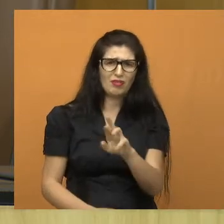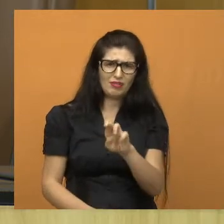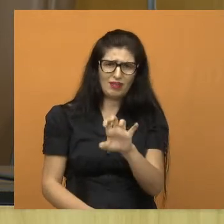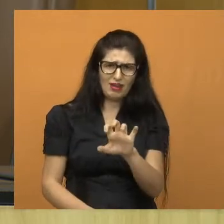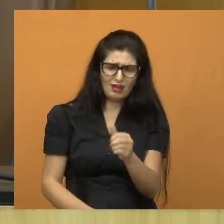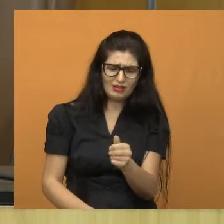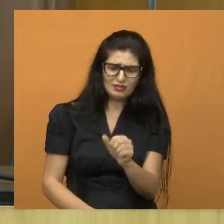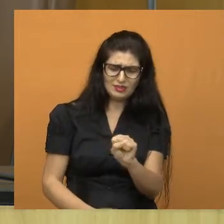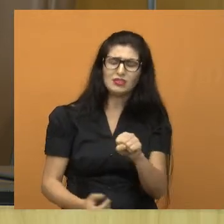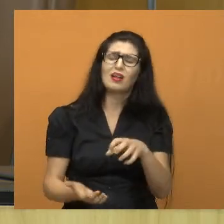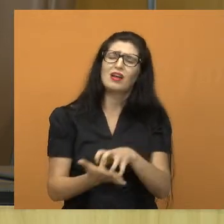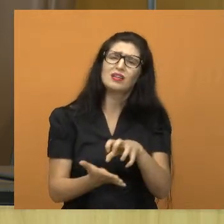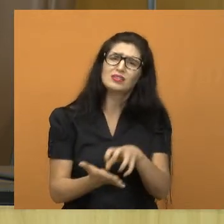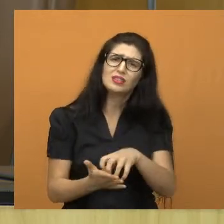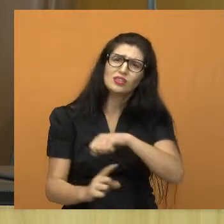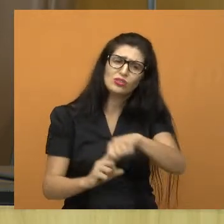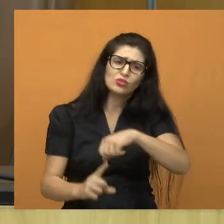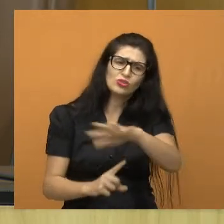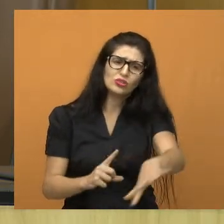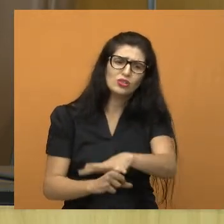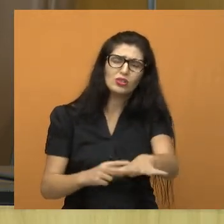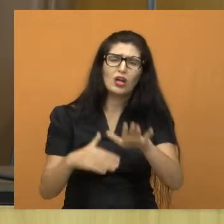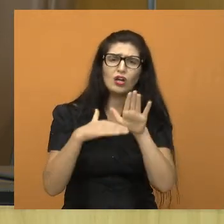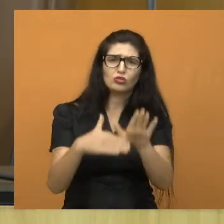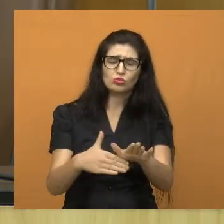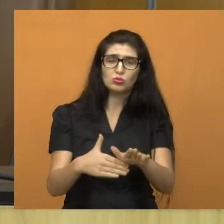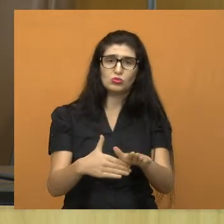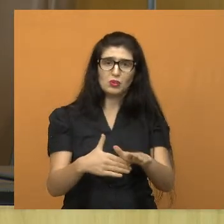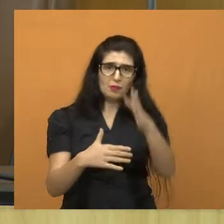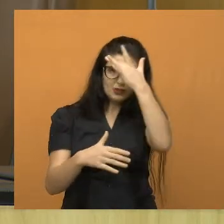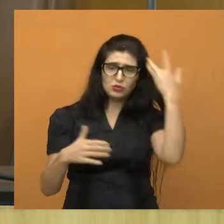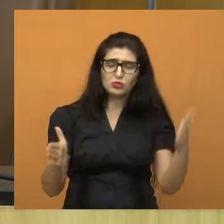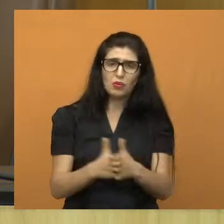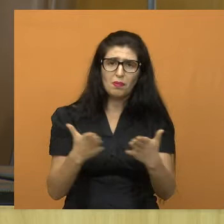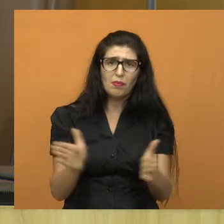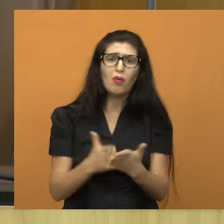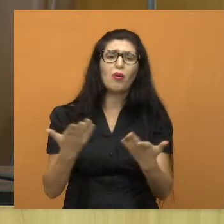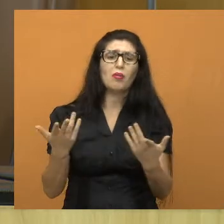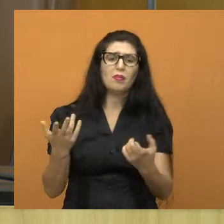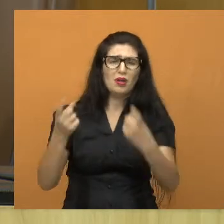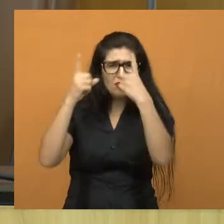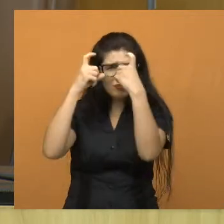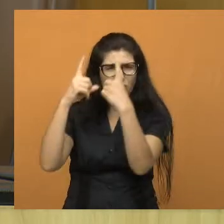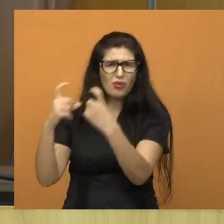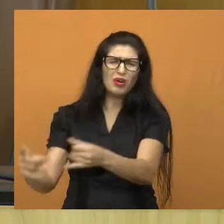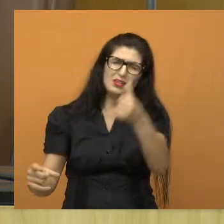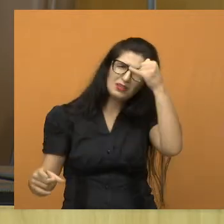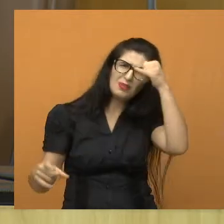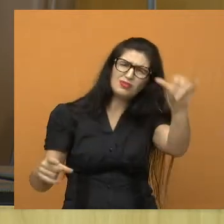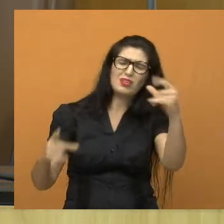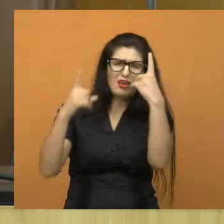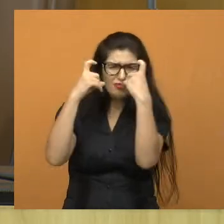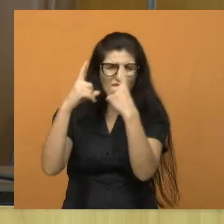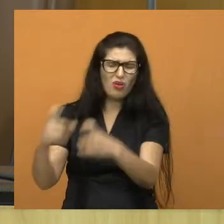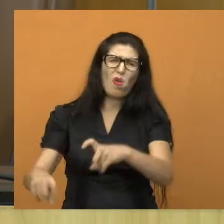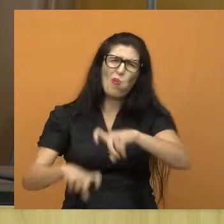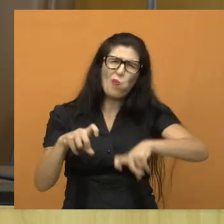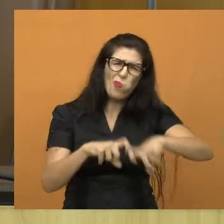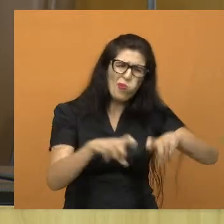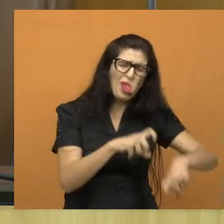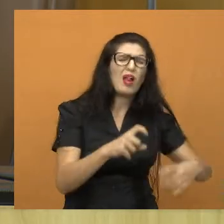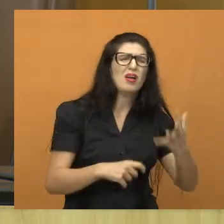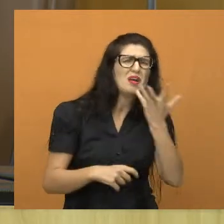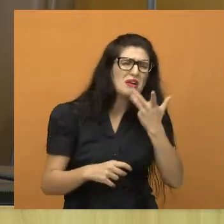Especializado da Assistência Social, trata da violência doméstica, da violência sexual contra a criança e adolescente, com